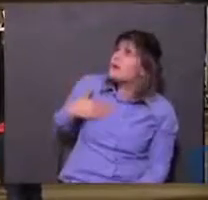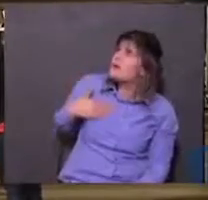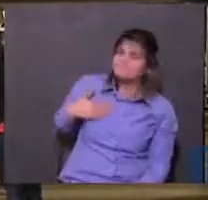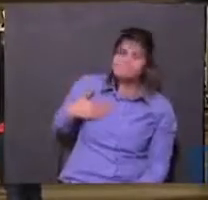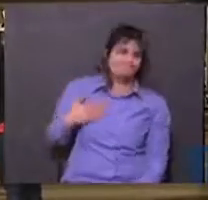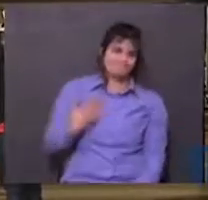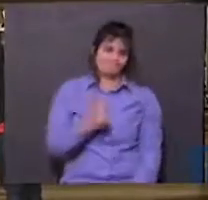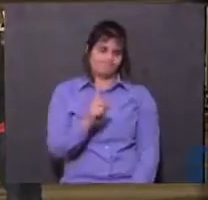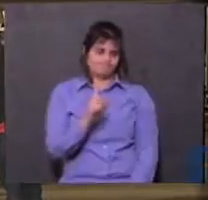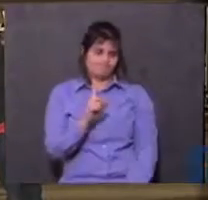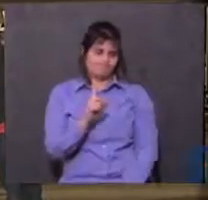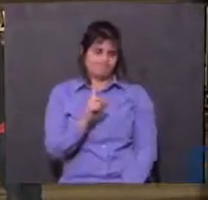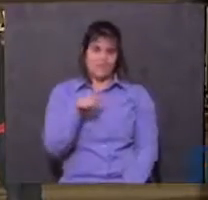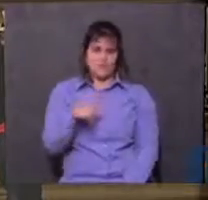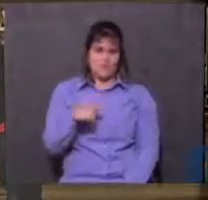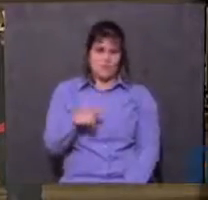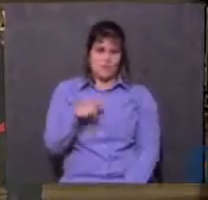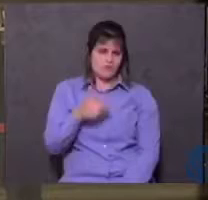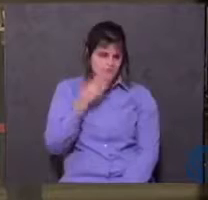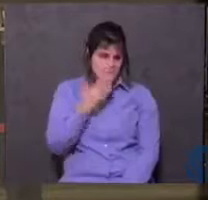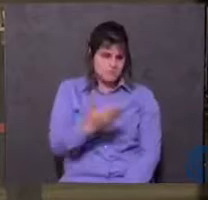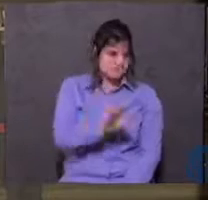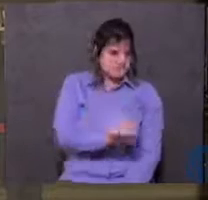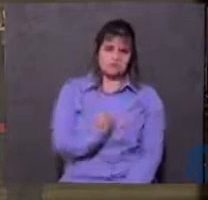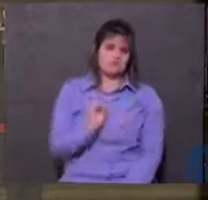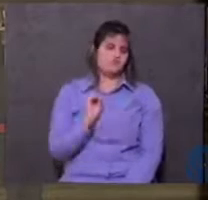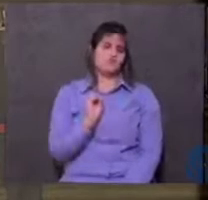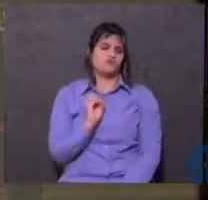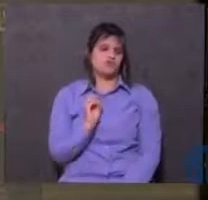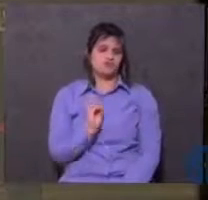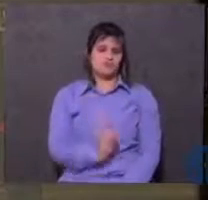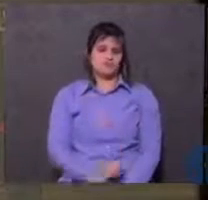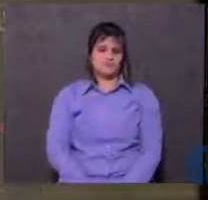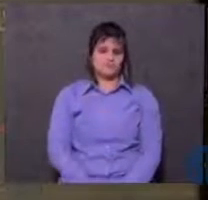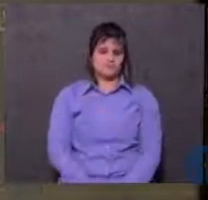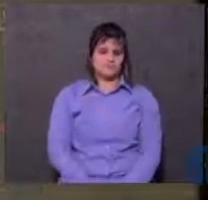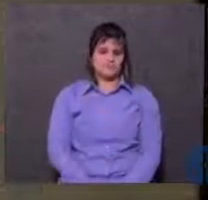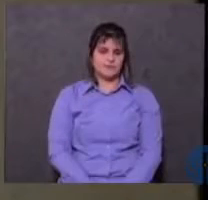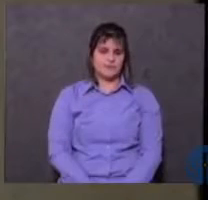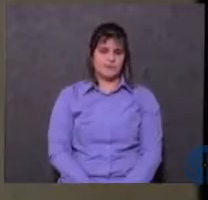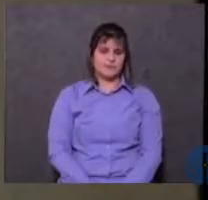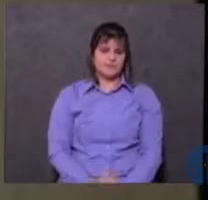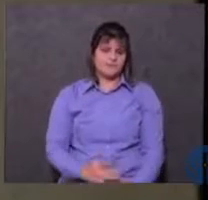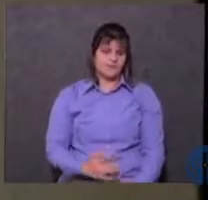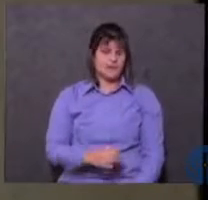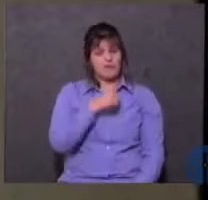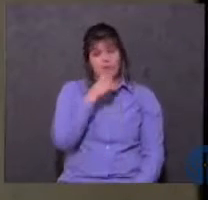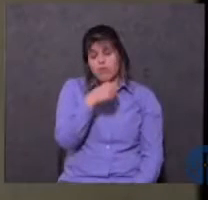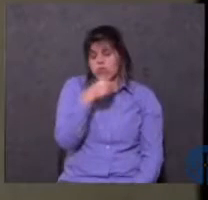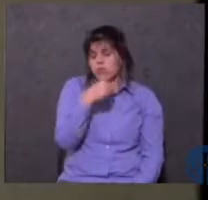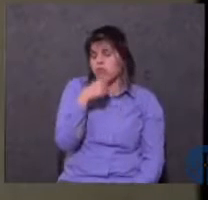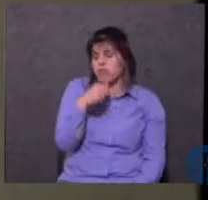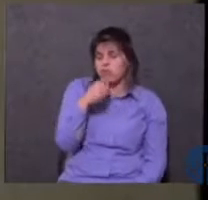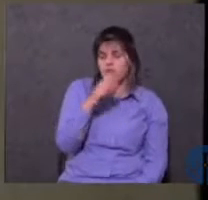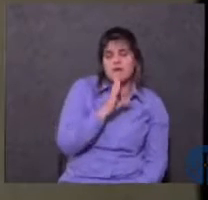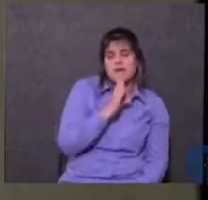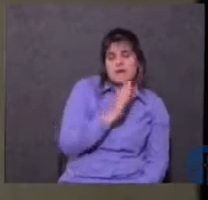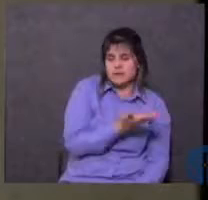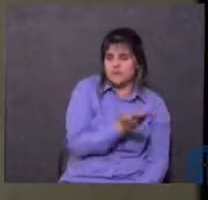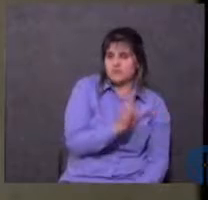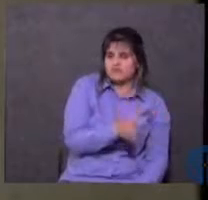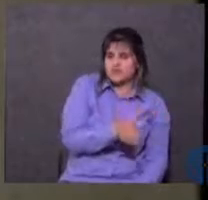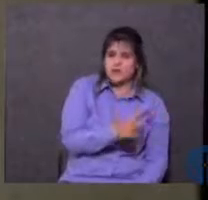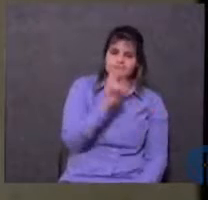Não, hoje não te quero mais nada. E como de costume, começou a elevar-se